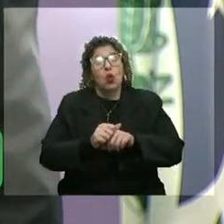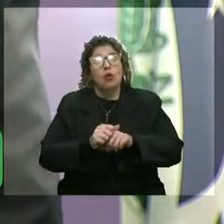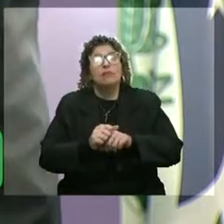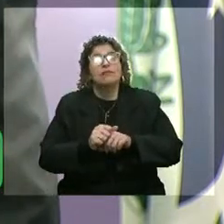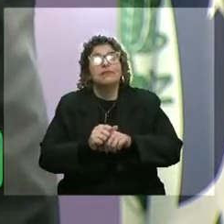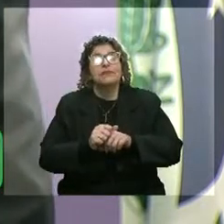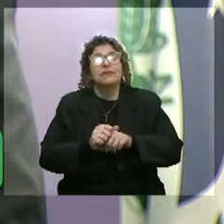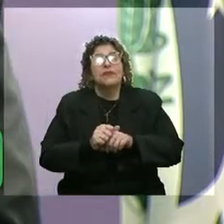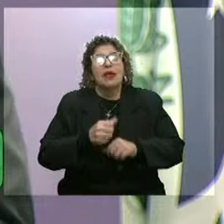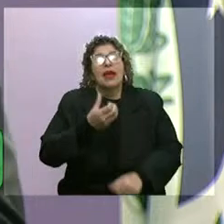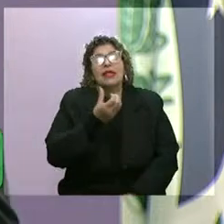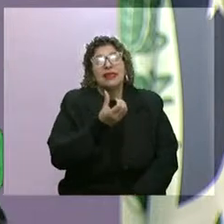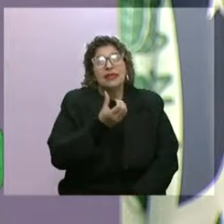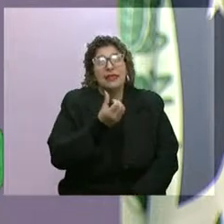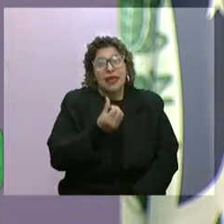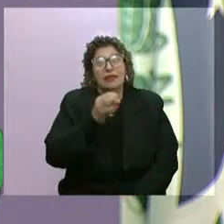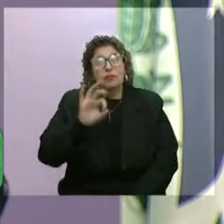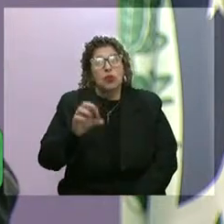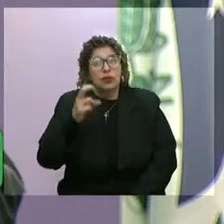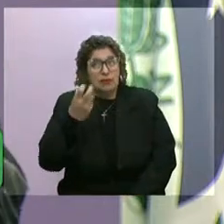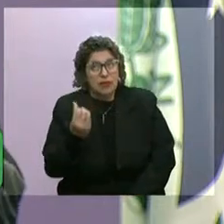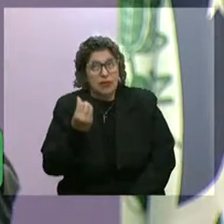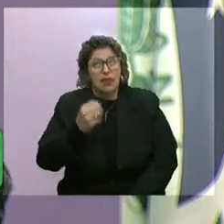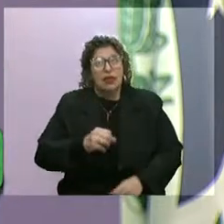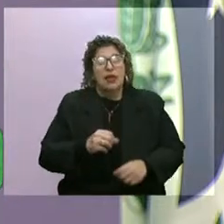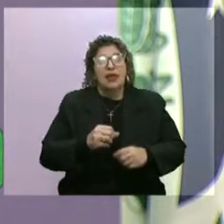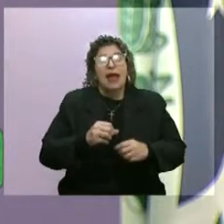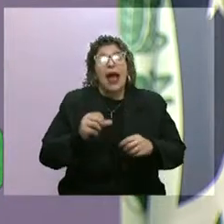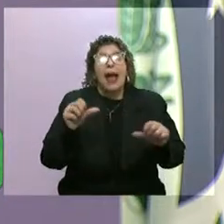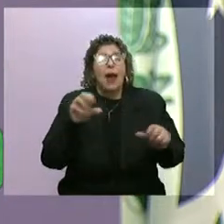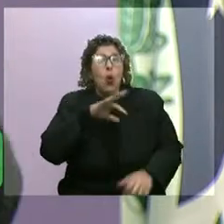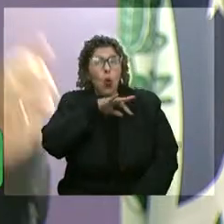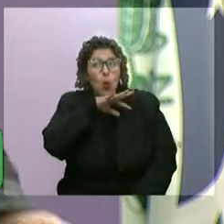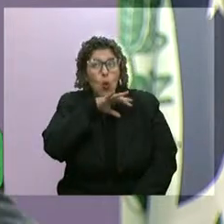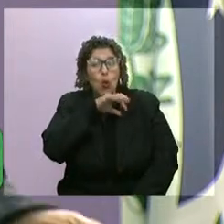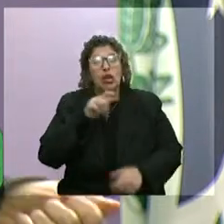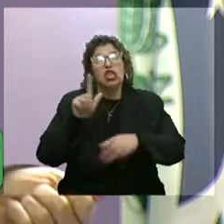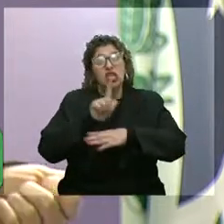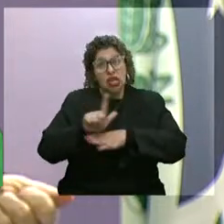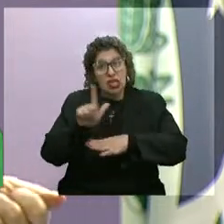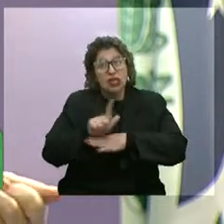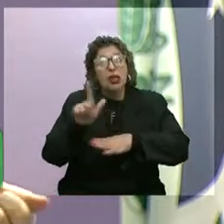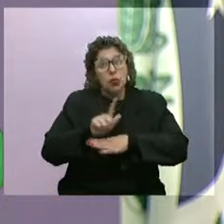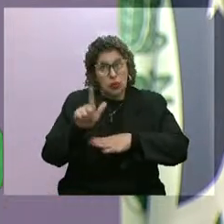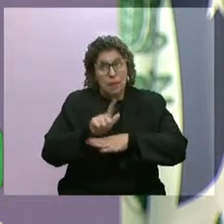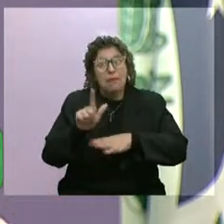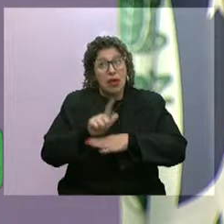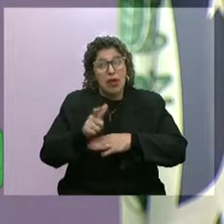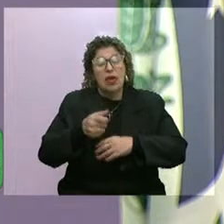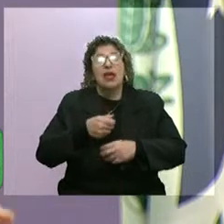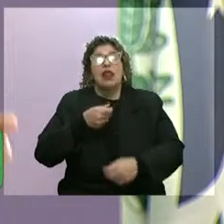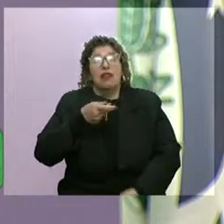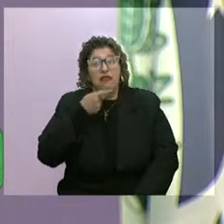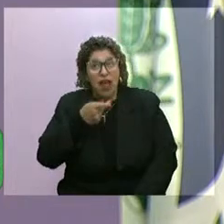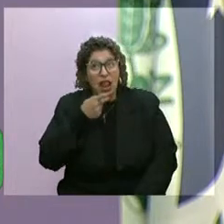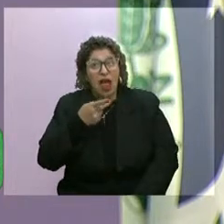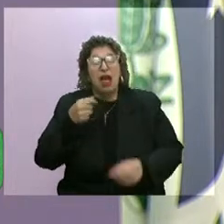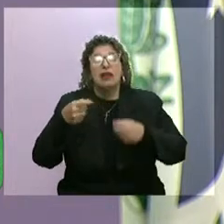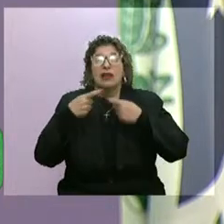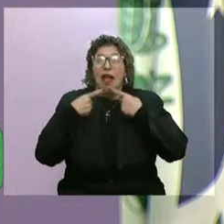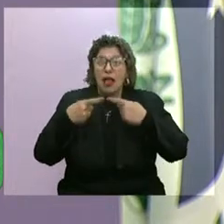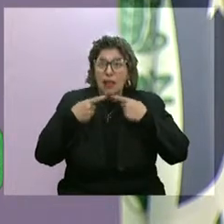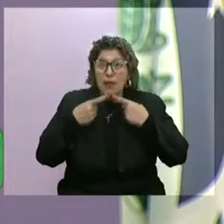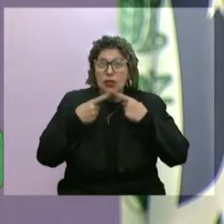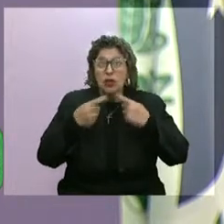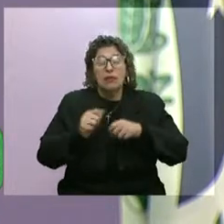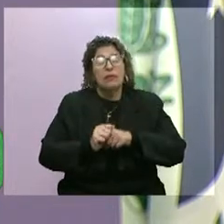5,6, a má gestão dos recursos da saúde. E aí eles vão trazer depois esse tema de casa para a Assembleia, que a Assembleia